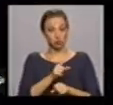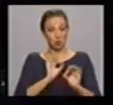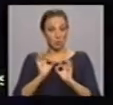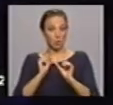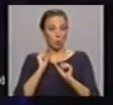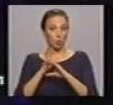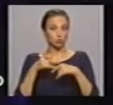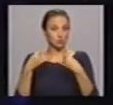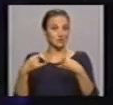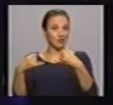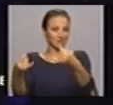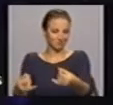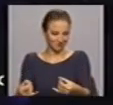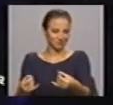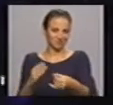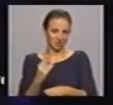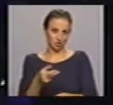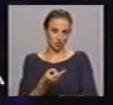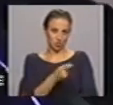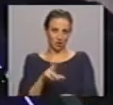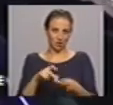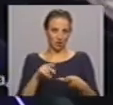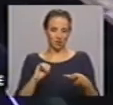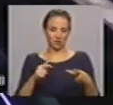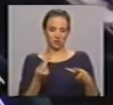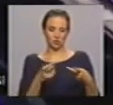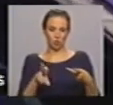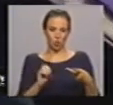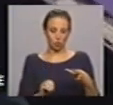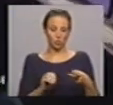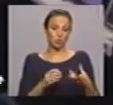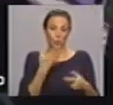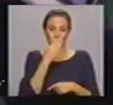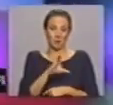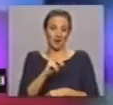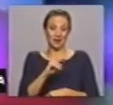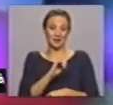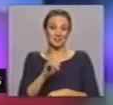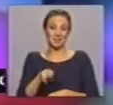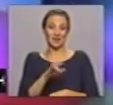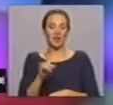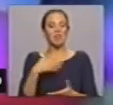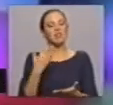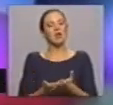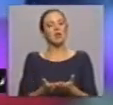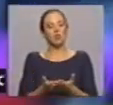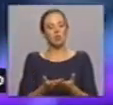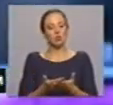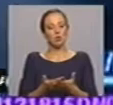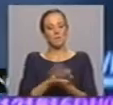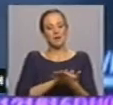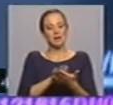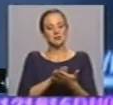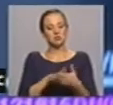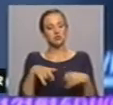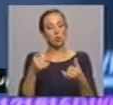outras missões que foram a Júpiter e Saturno, nomeadamente a Galileu, nomeadamente a Cassini, e que também forneceram as bases para as próximas missões que já estão